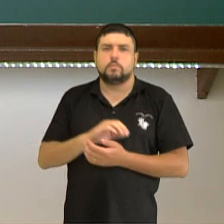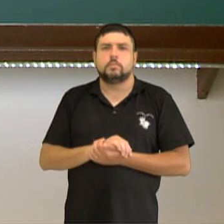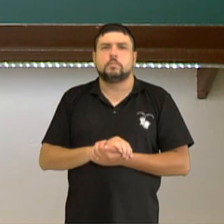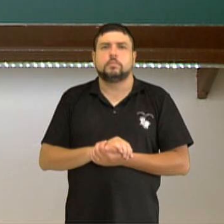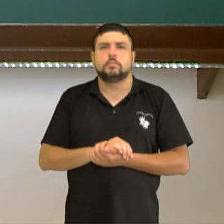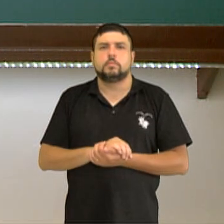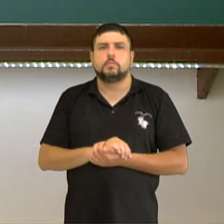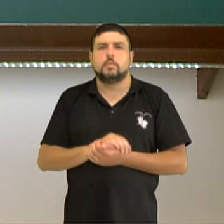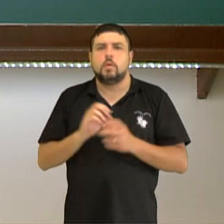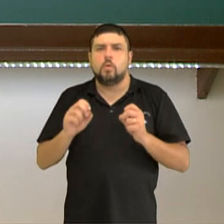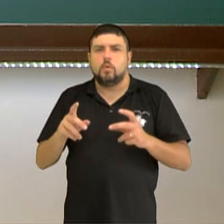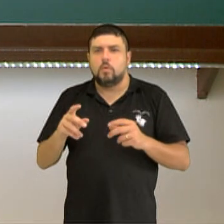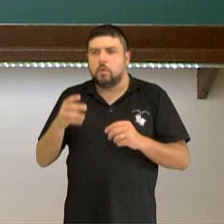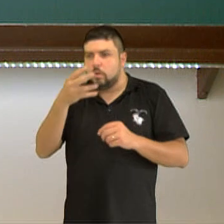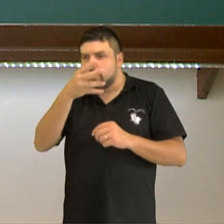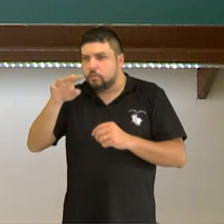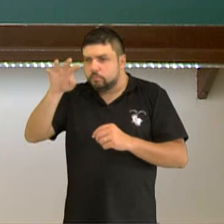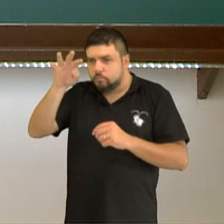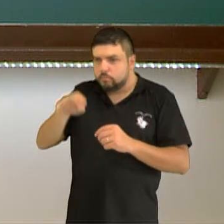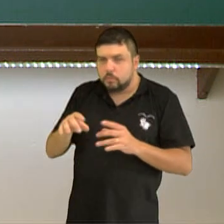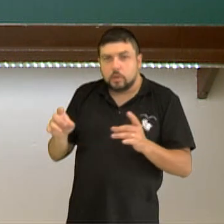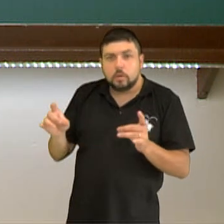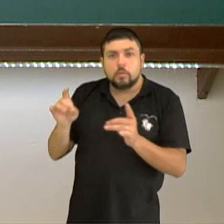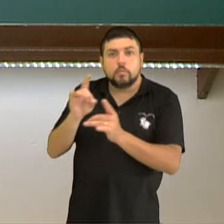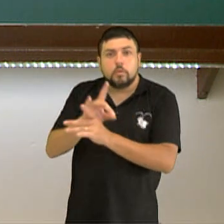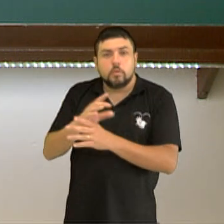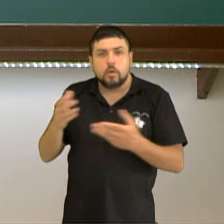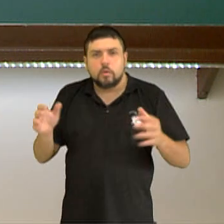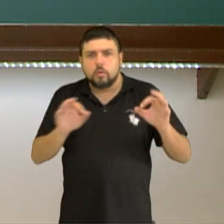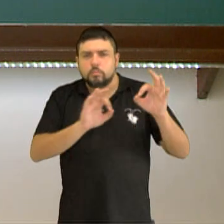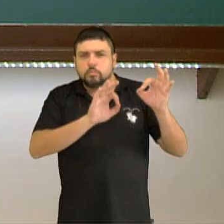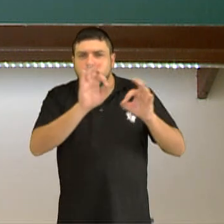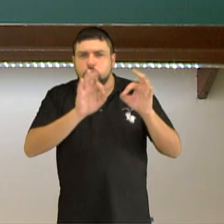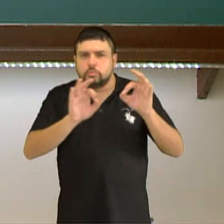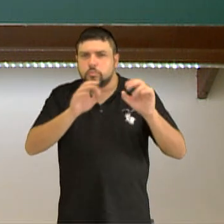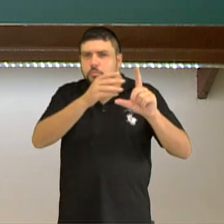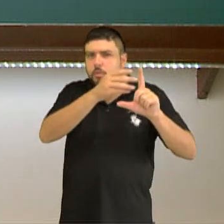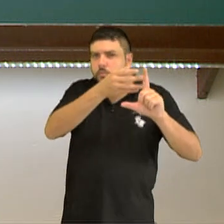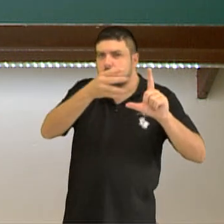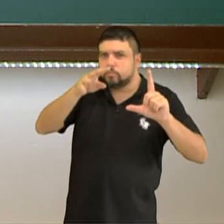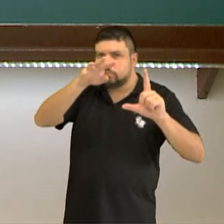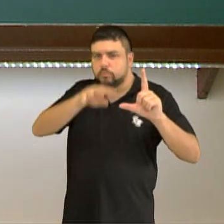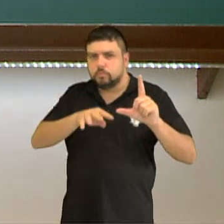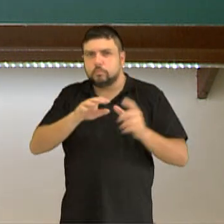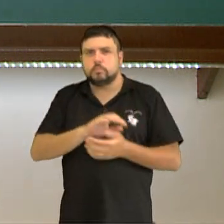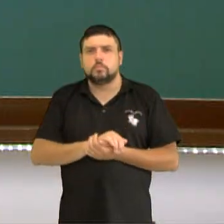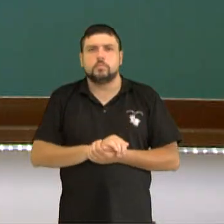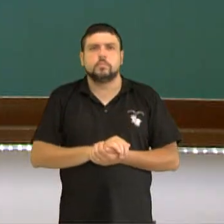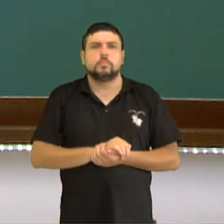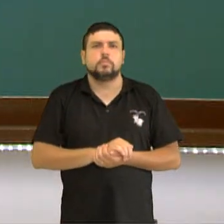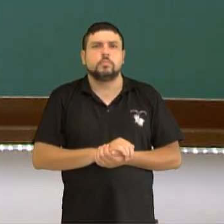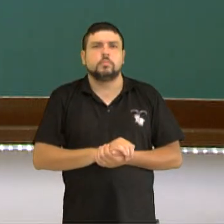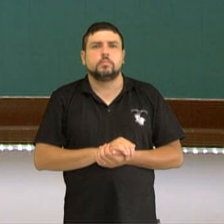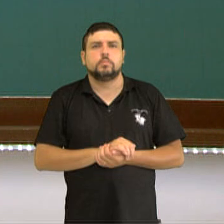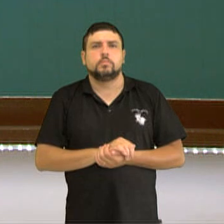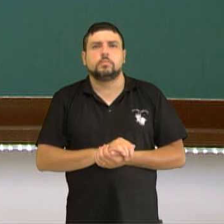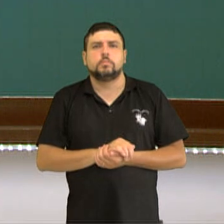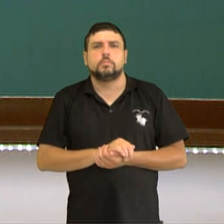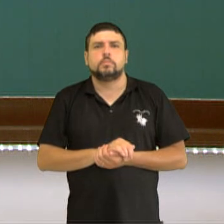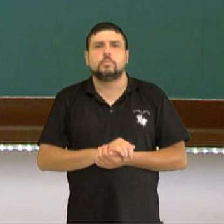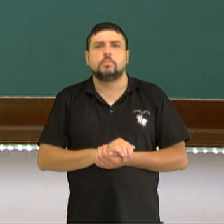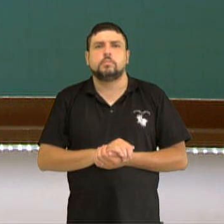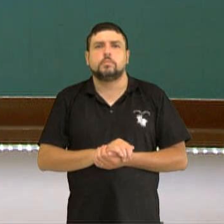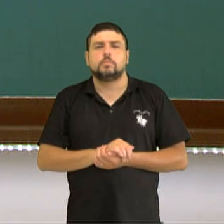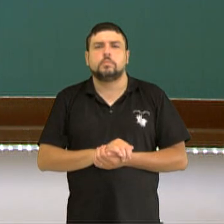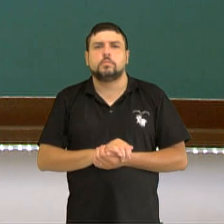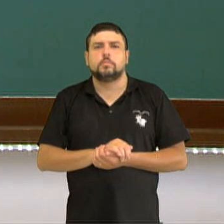de valores, você está pronto para colocar esses pontos no plano cartesiano. Primeiro a tabelinha ali do f de